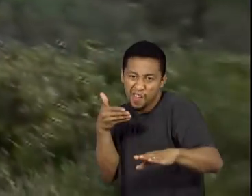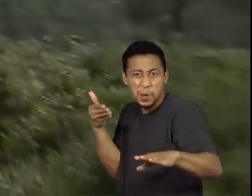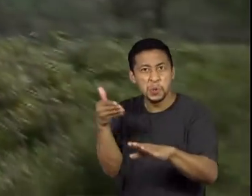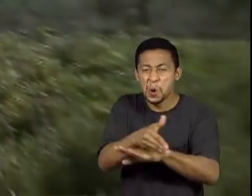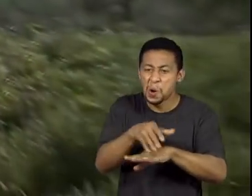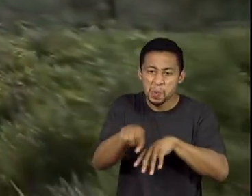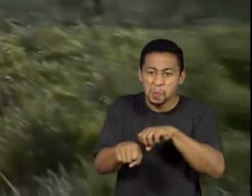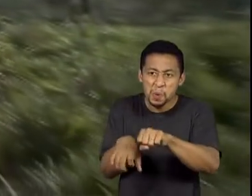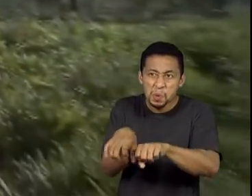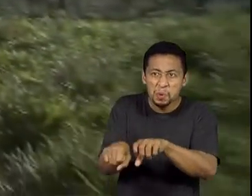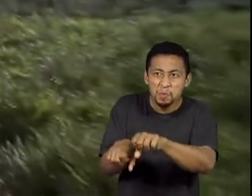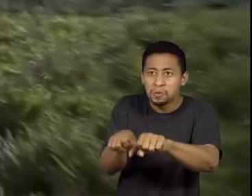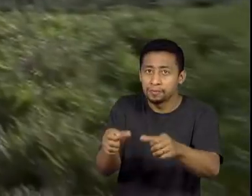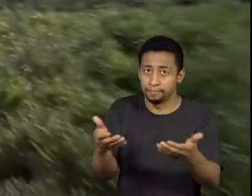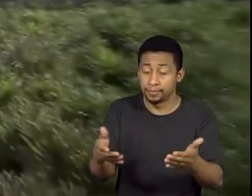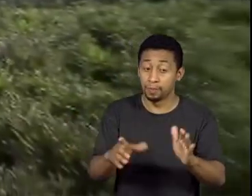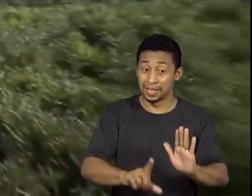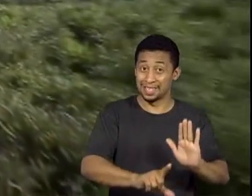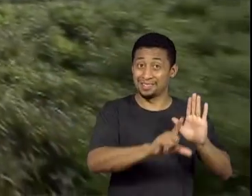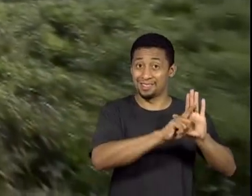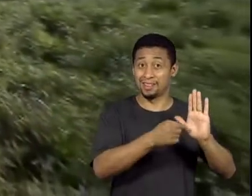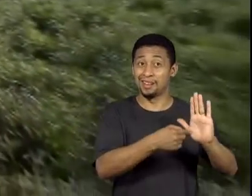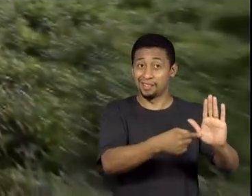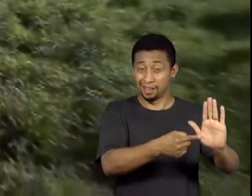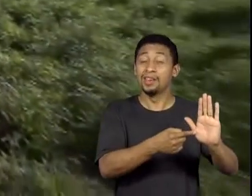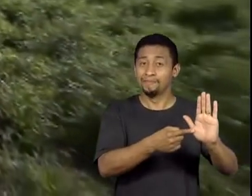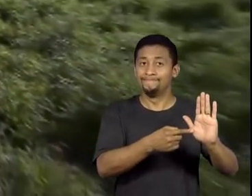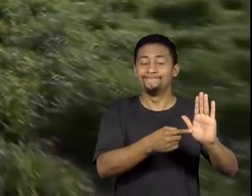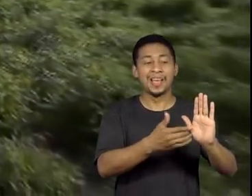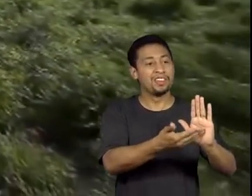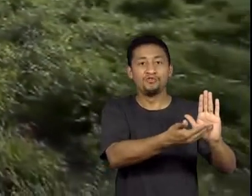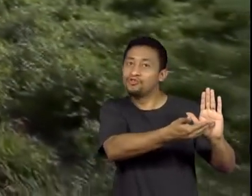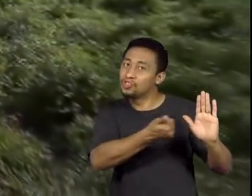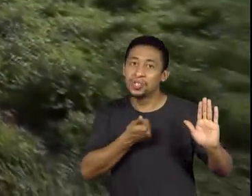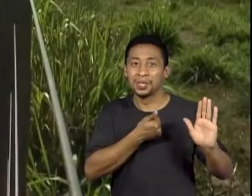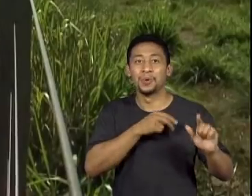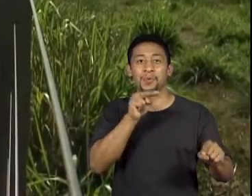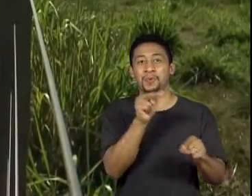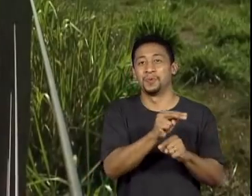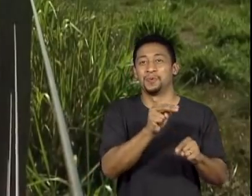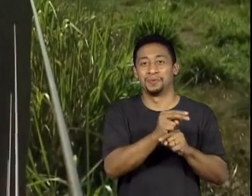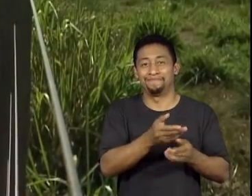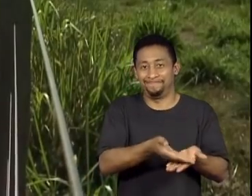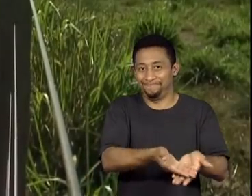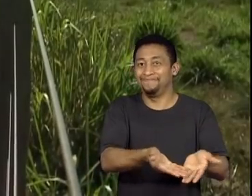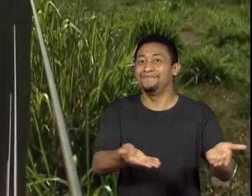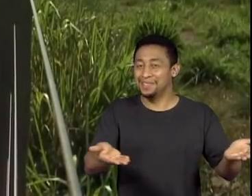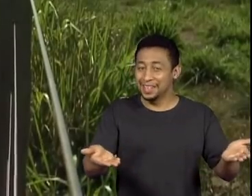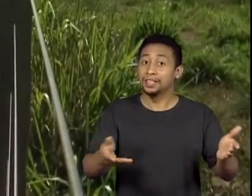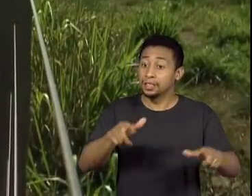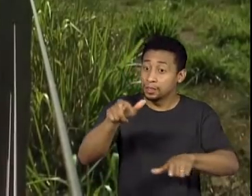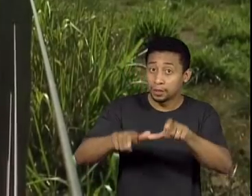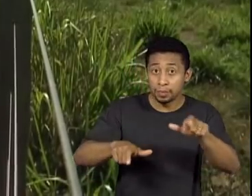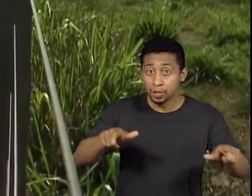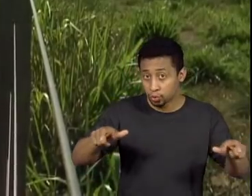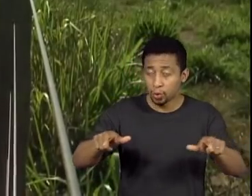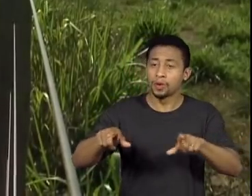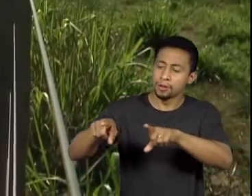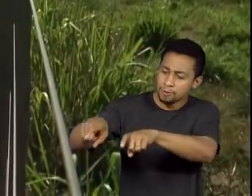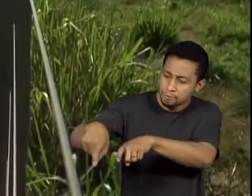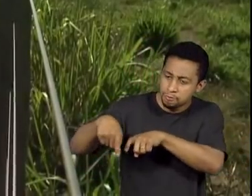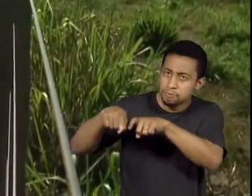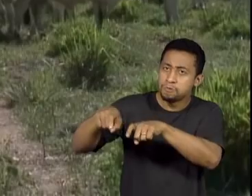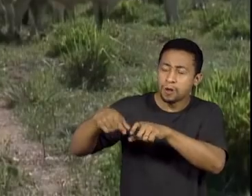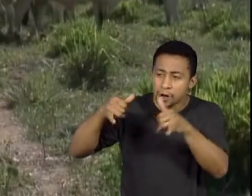Esse projeto de lei pretende tirar toda essa área dessas pessoas que estão criando gado dentro da